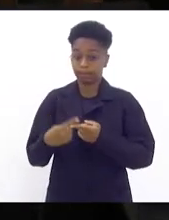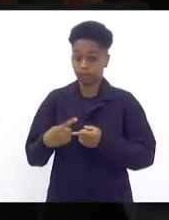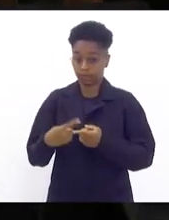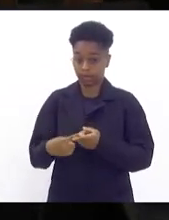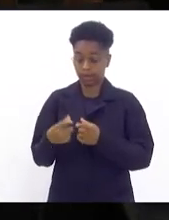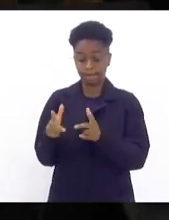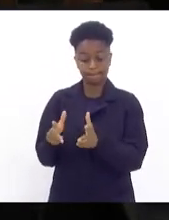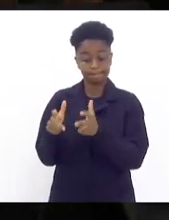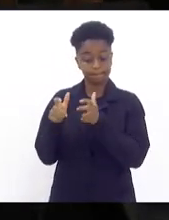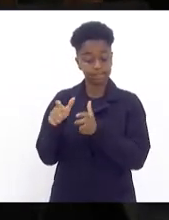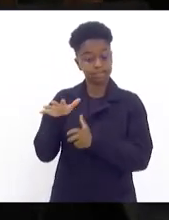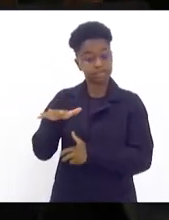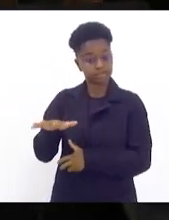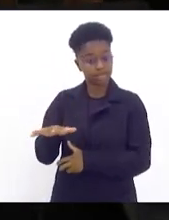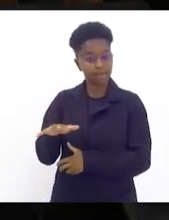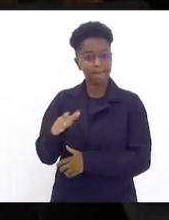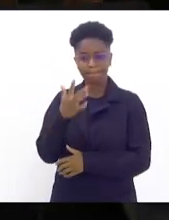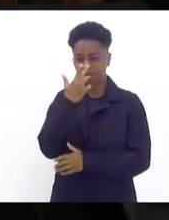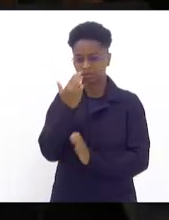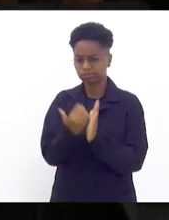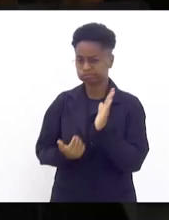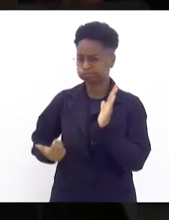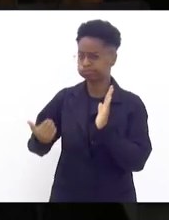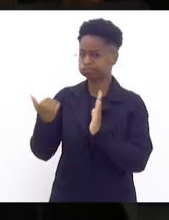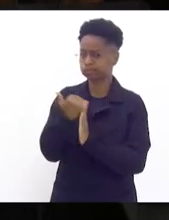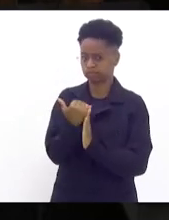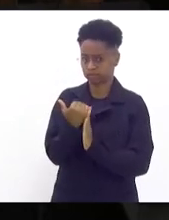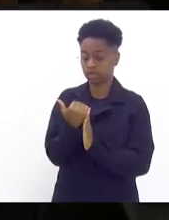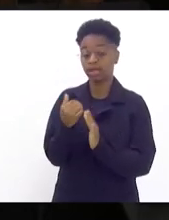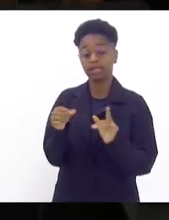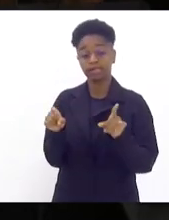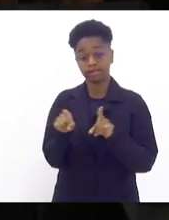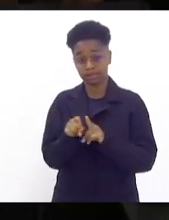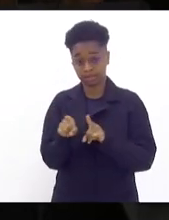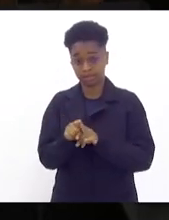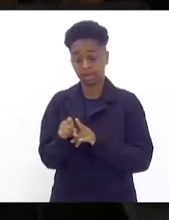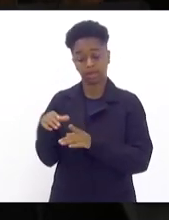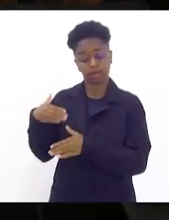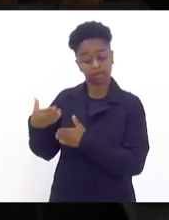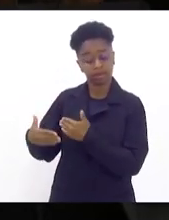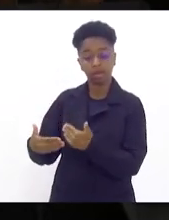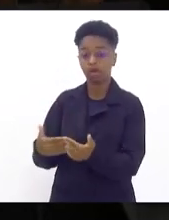considerá-la excessiva e, por via de consequência,